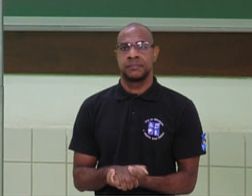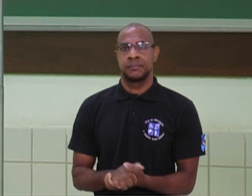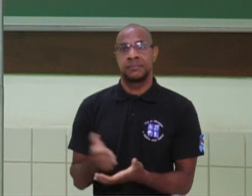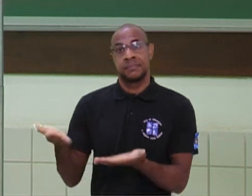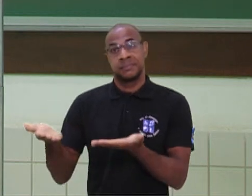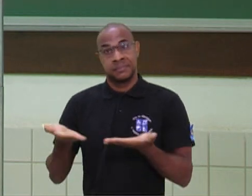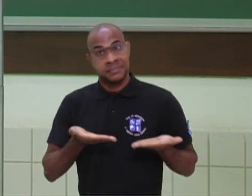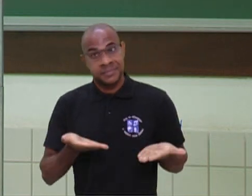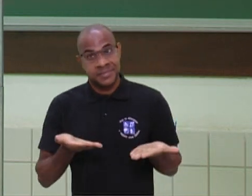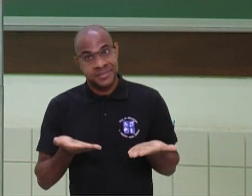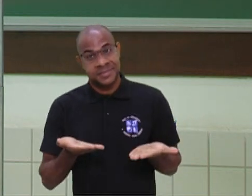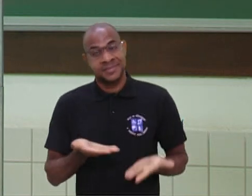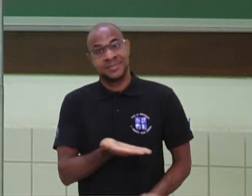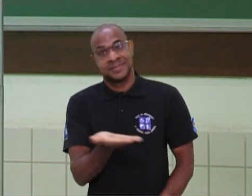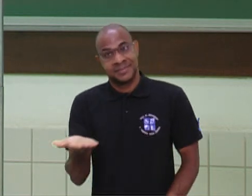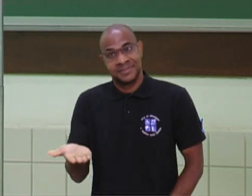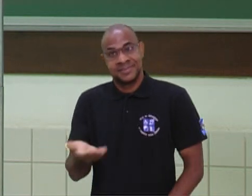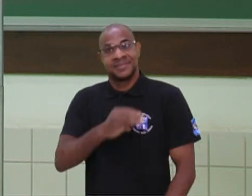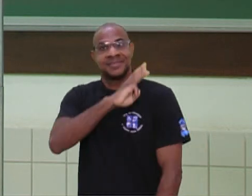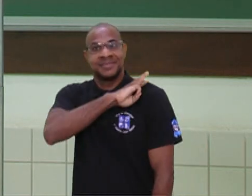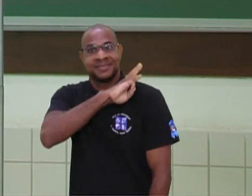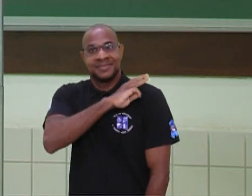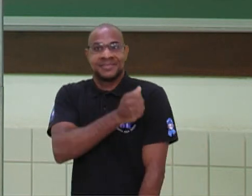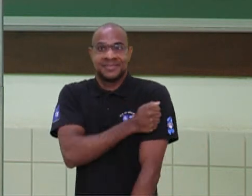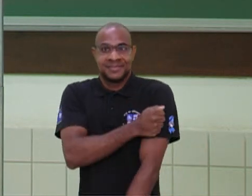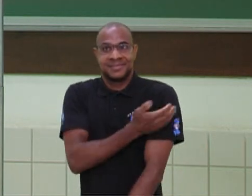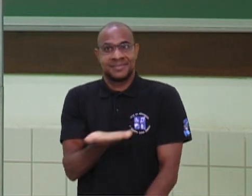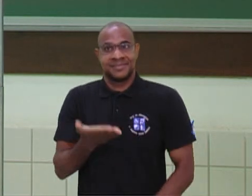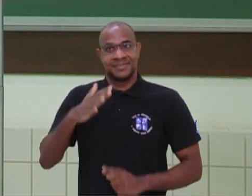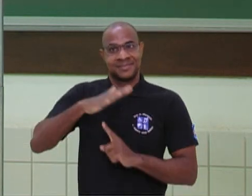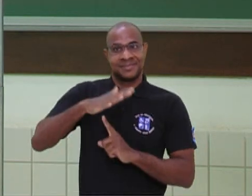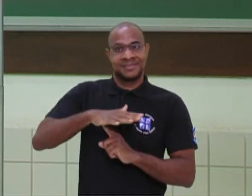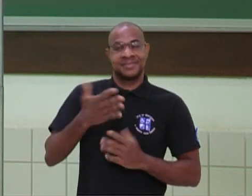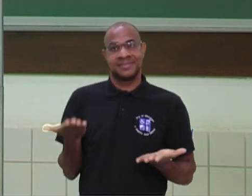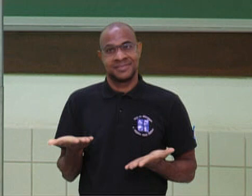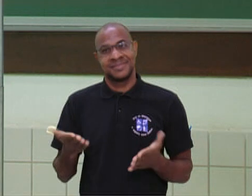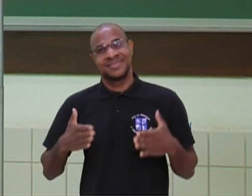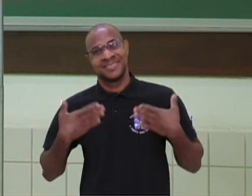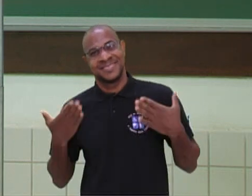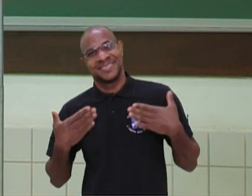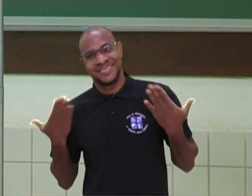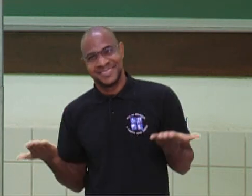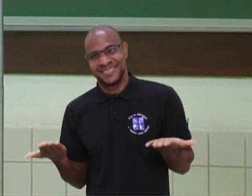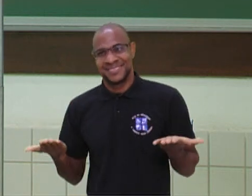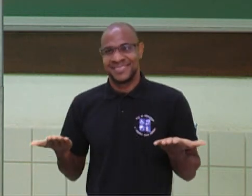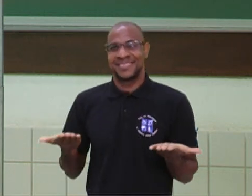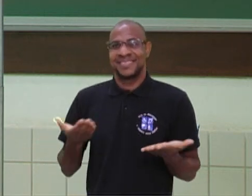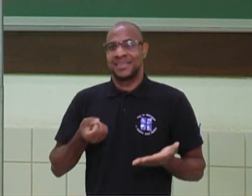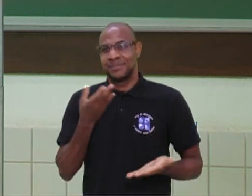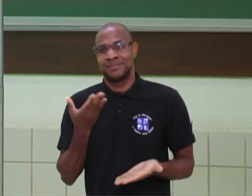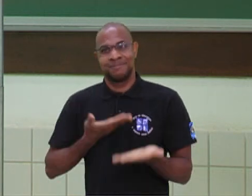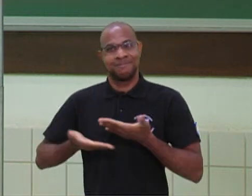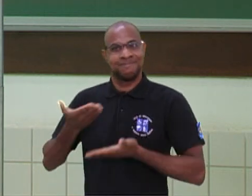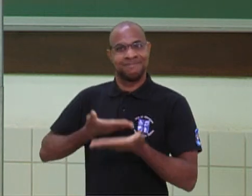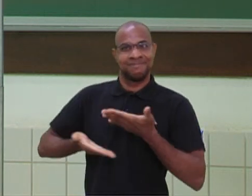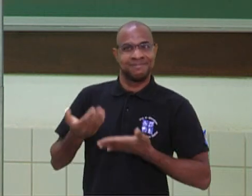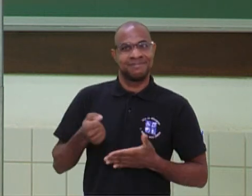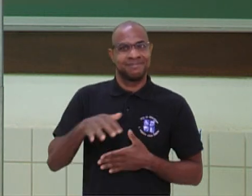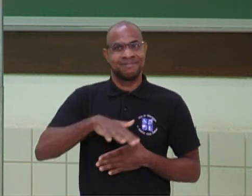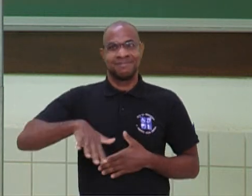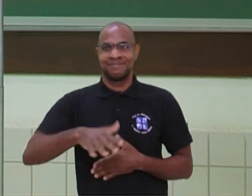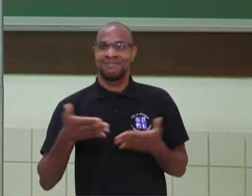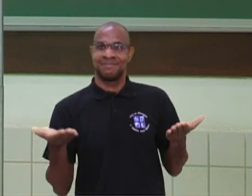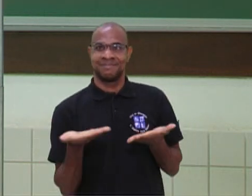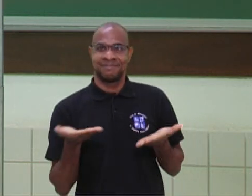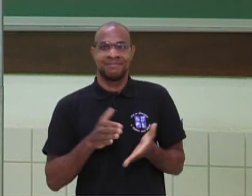Sejam bem-vindos, senhoras e senhores da terceira série do Paraná. É sempre uma alegria, uma honra compartilhar ao mesmo tempo o espaço que